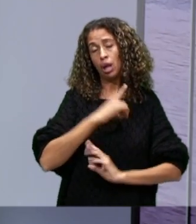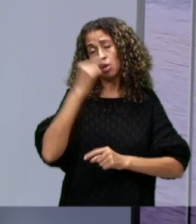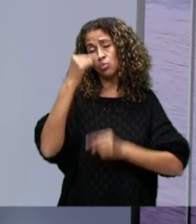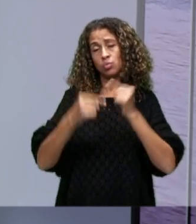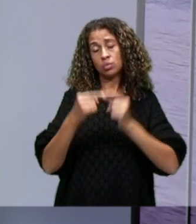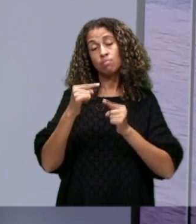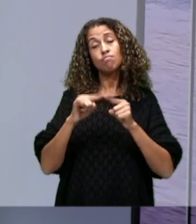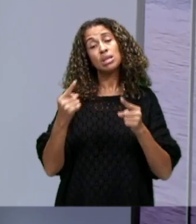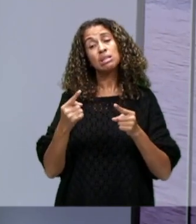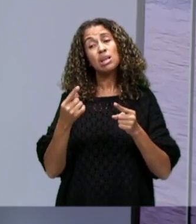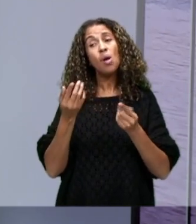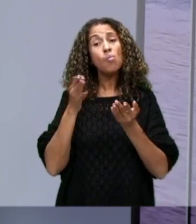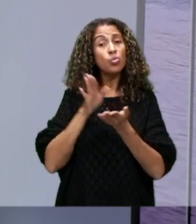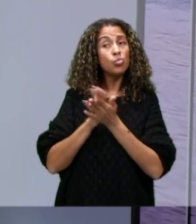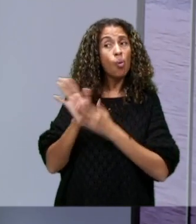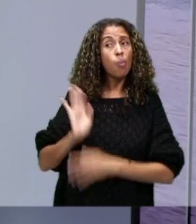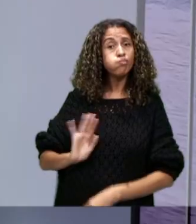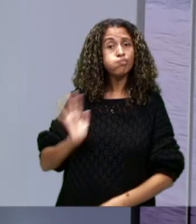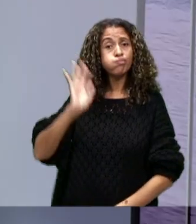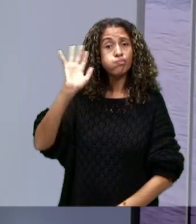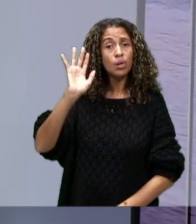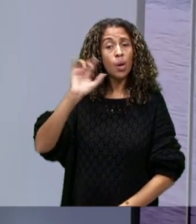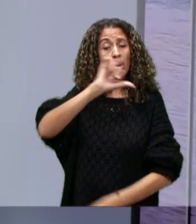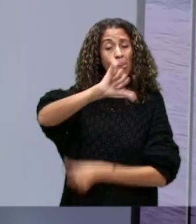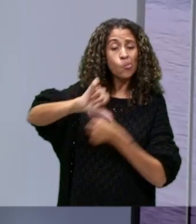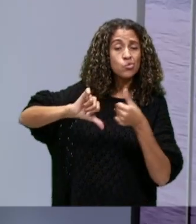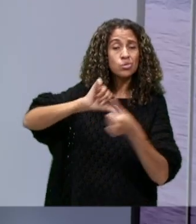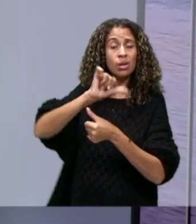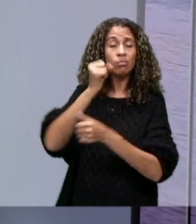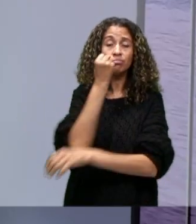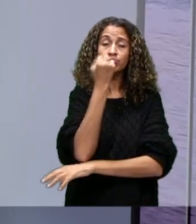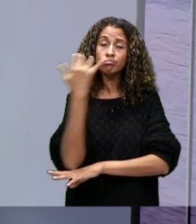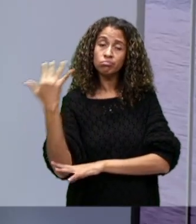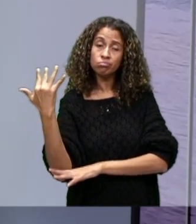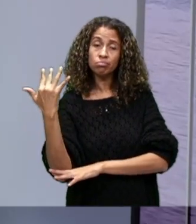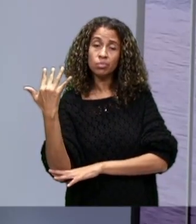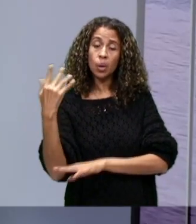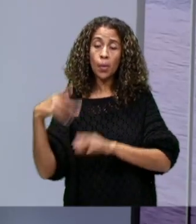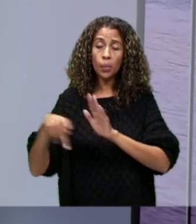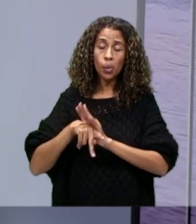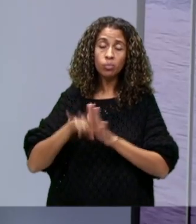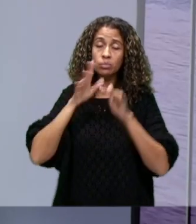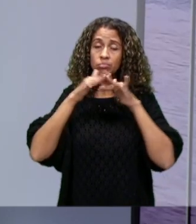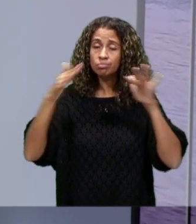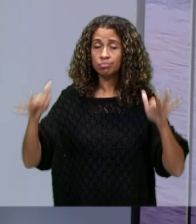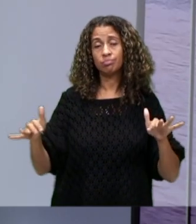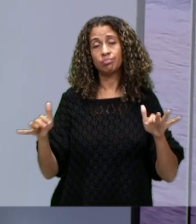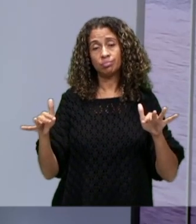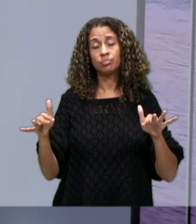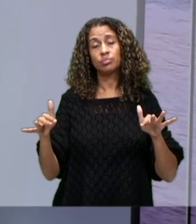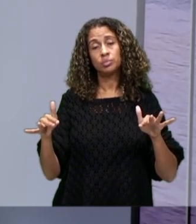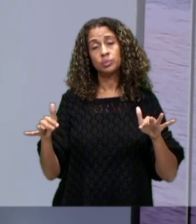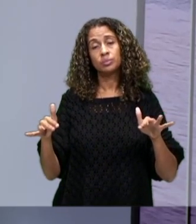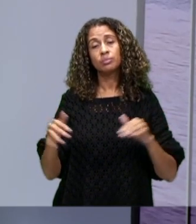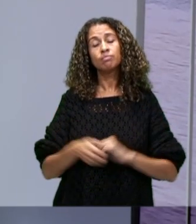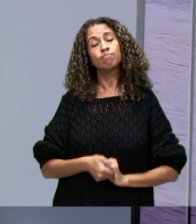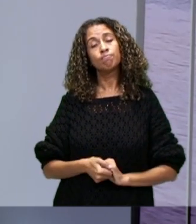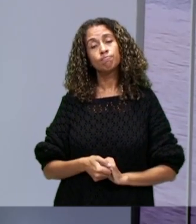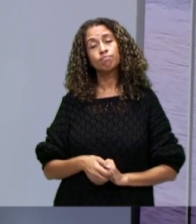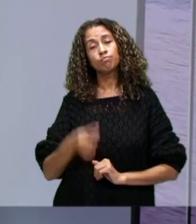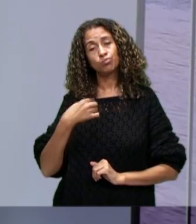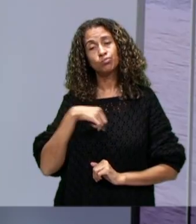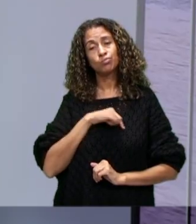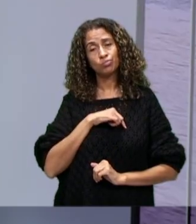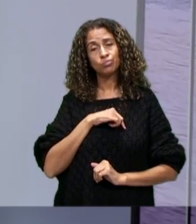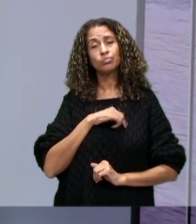muito custoso, né? Alterar essas áreas costeiras, né? E até a gente estava falando ali antes